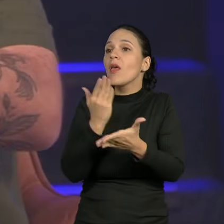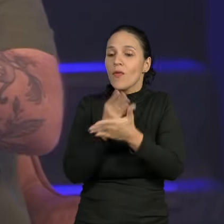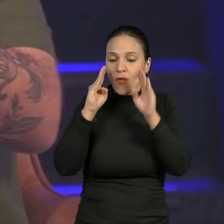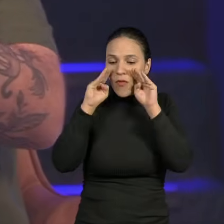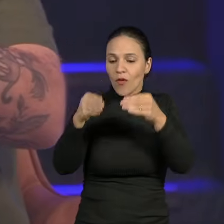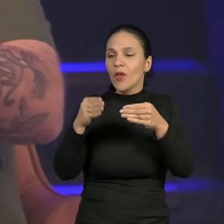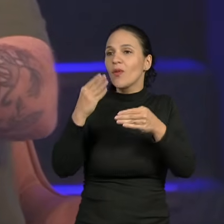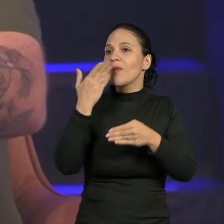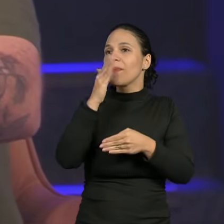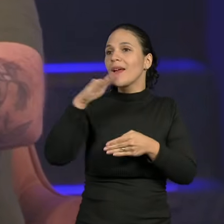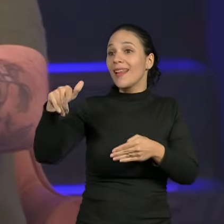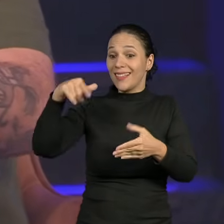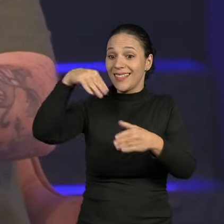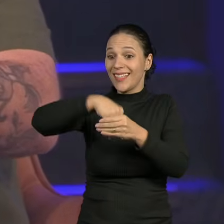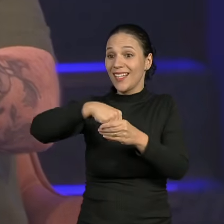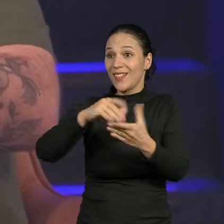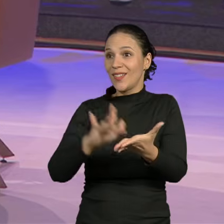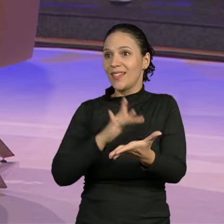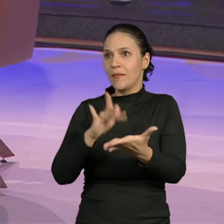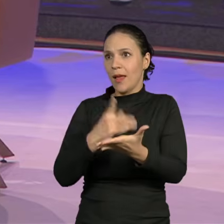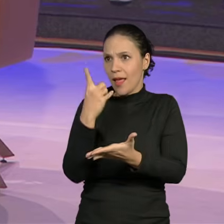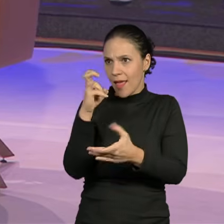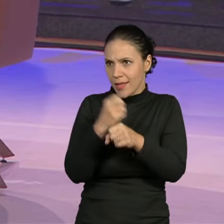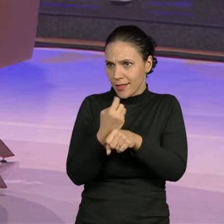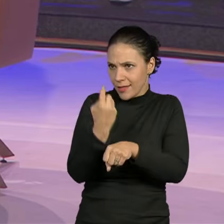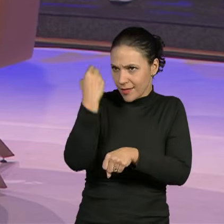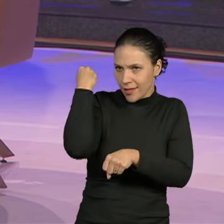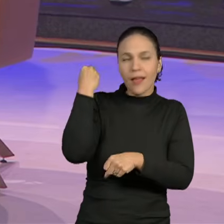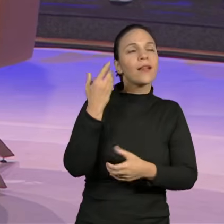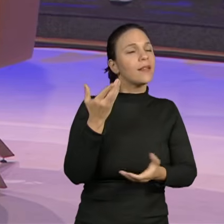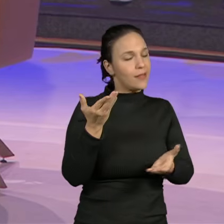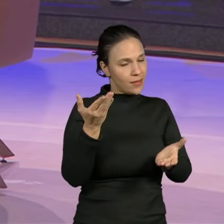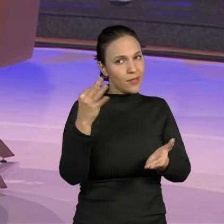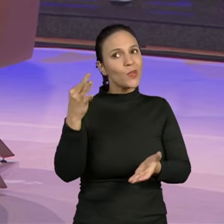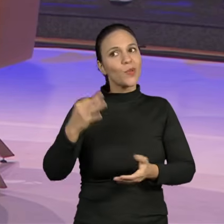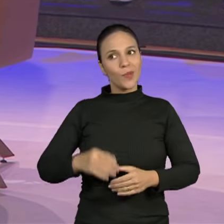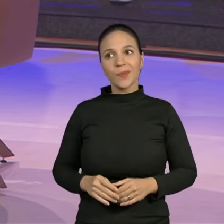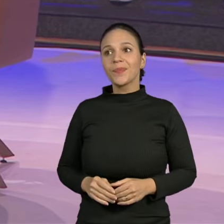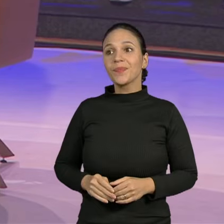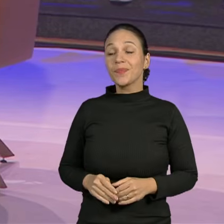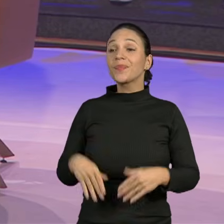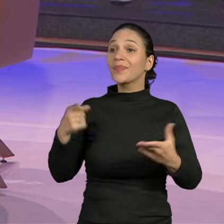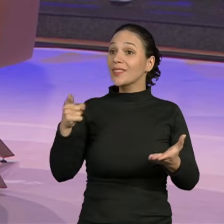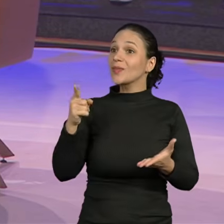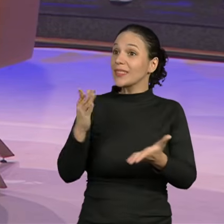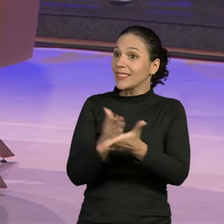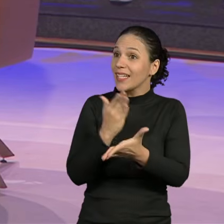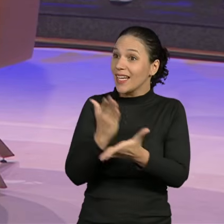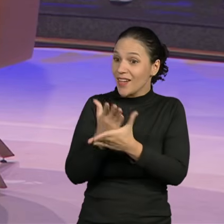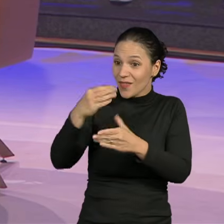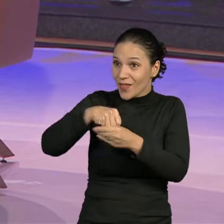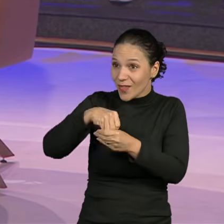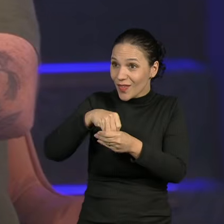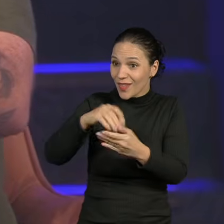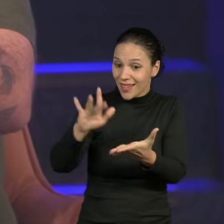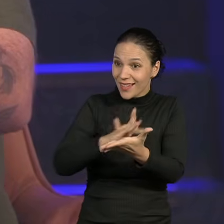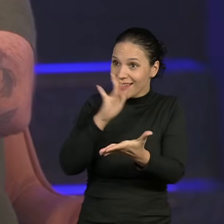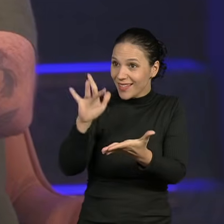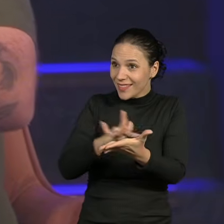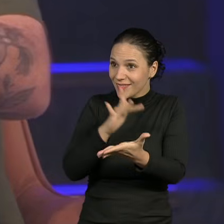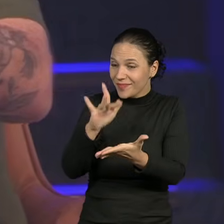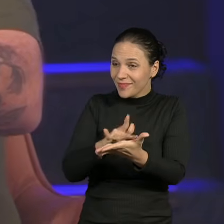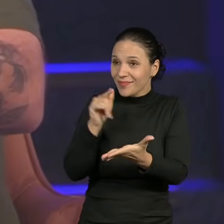E aí, no livro digital, a Isso criança... há 15 anos. Isso há 15 anos atrás. E aí, o livro digital infantil, a criança teria